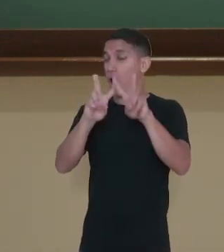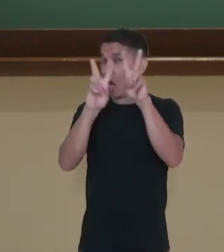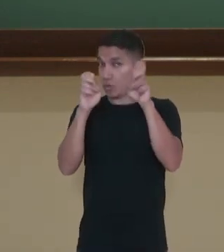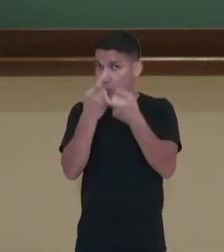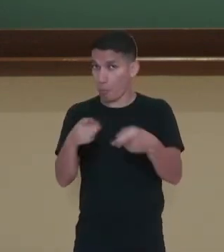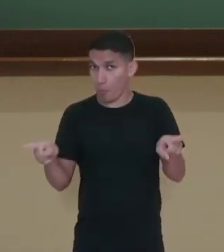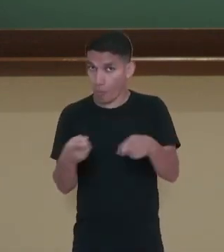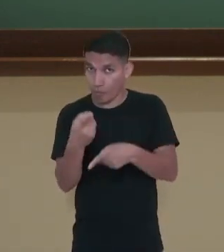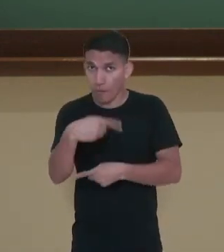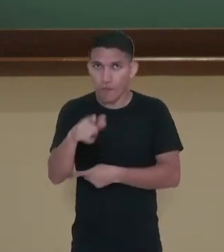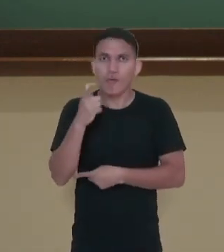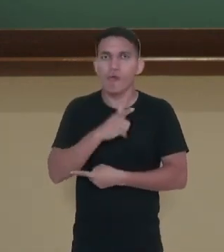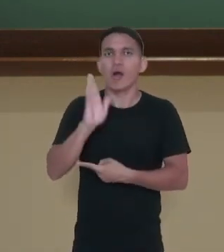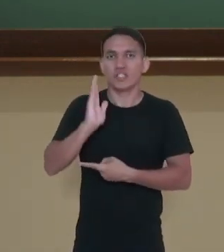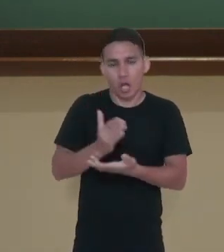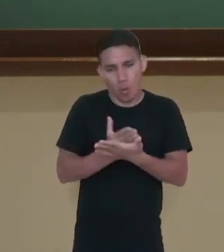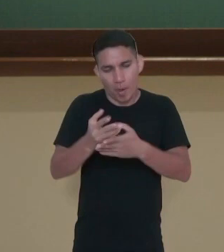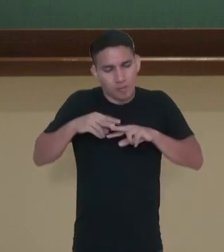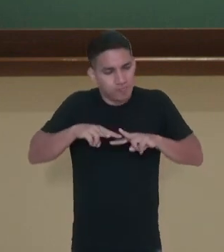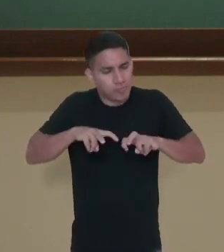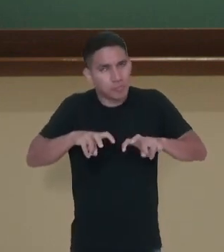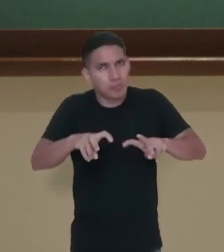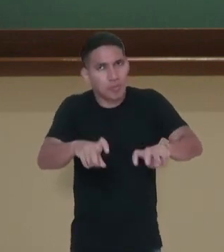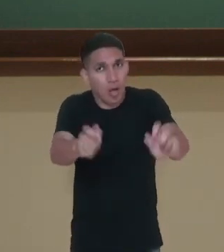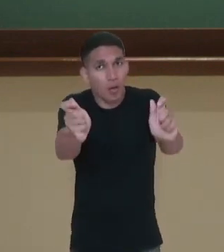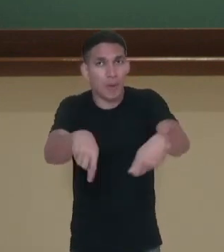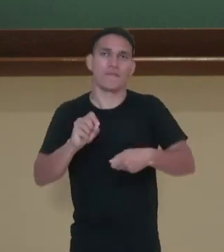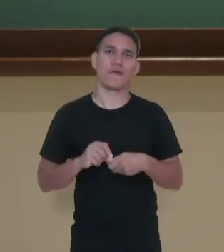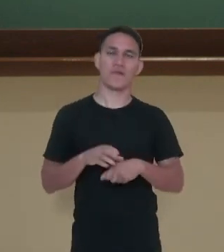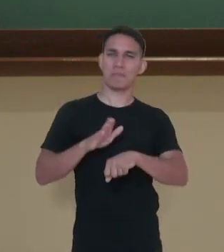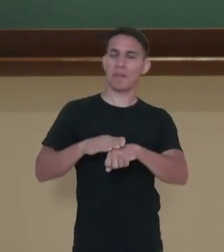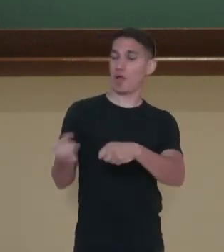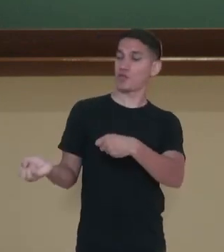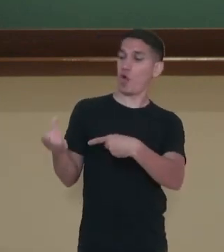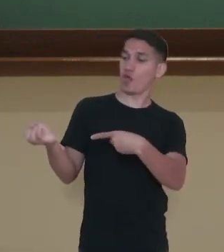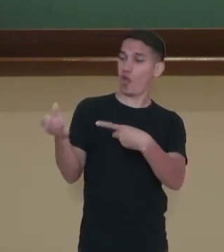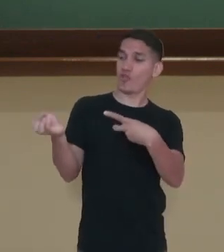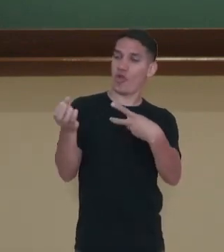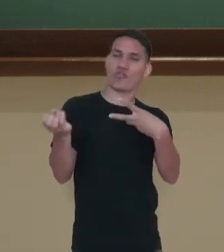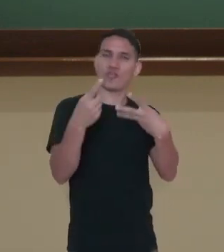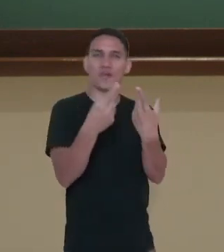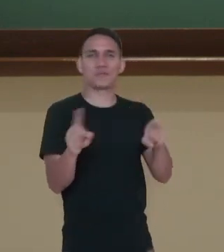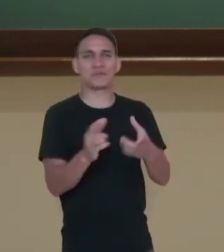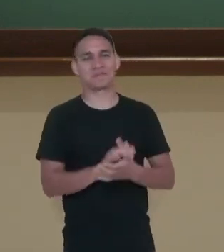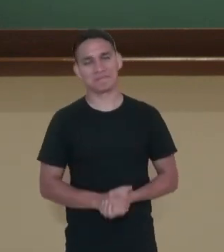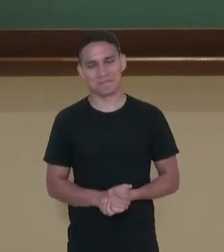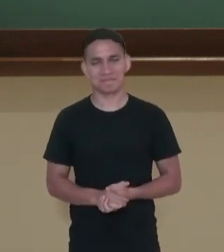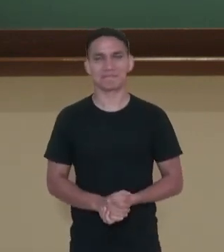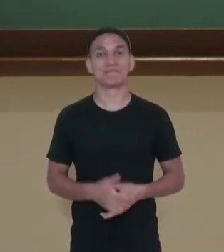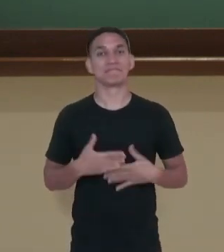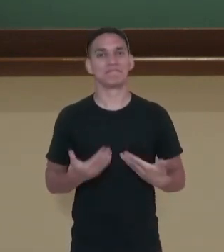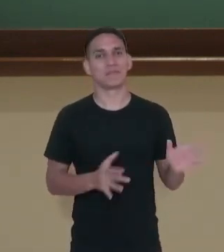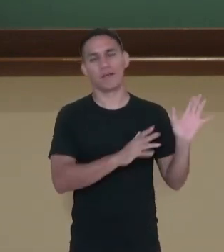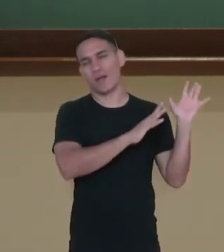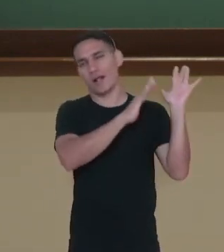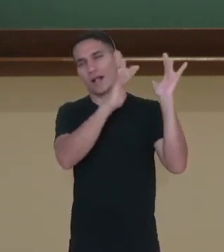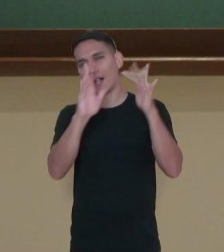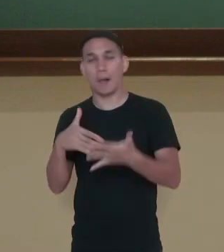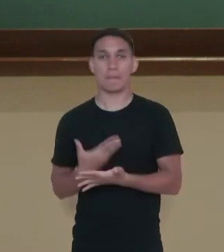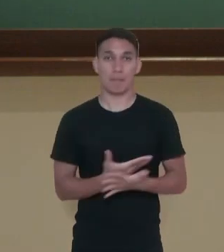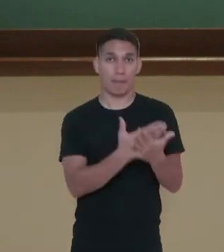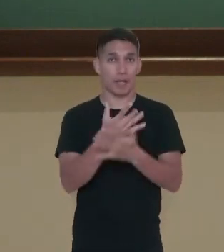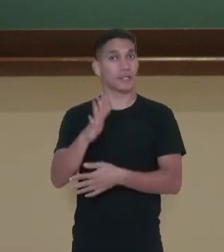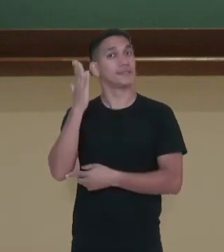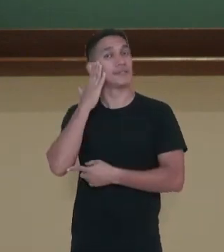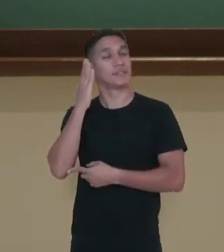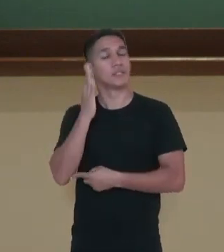você não comece a explorar as possibilidades de produzir novas sonoridades. Nessa aula conhecemos e